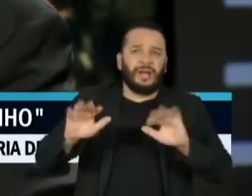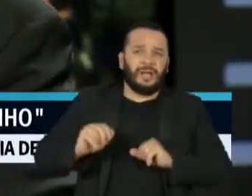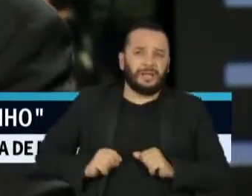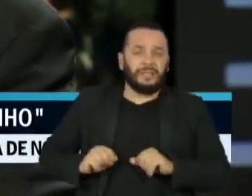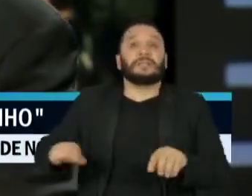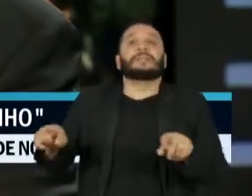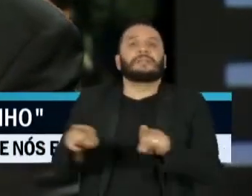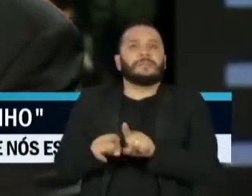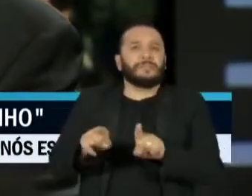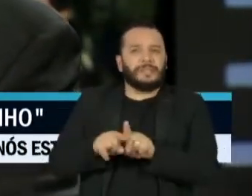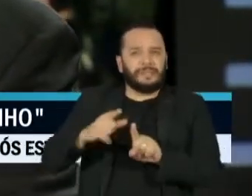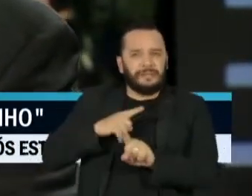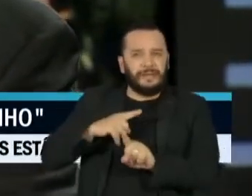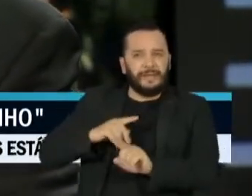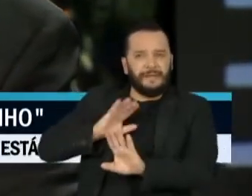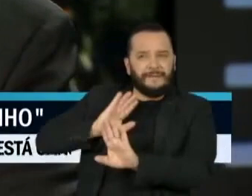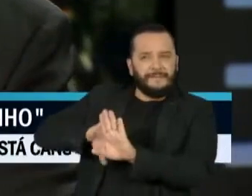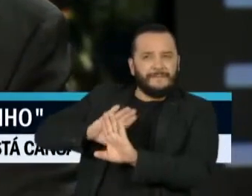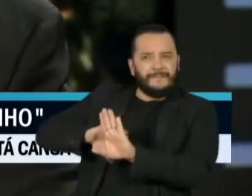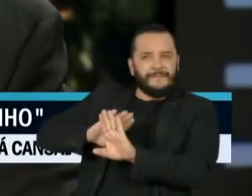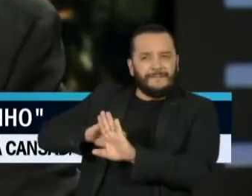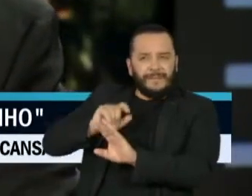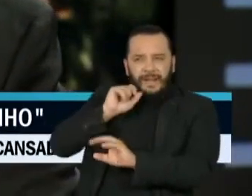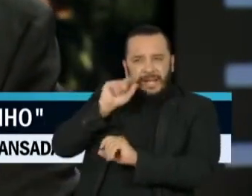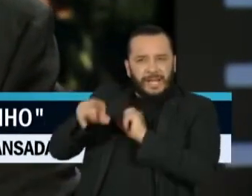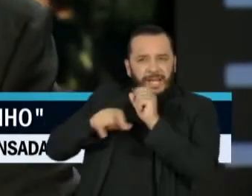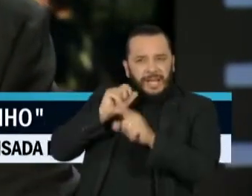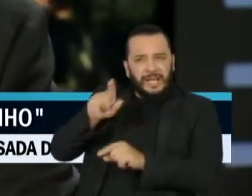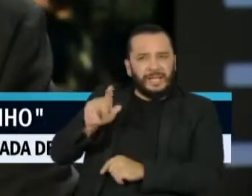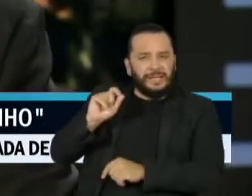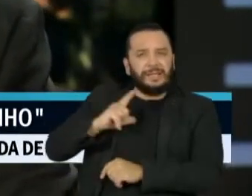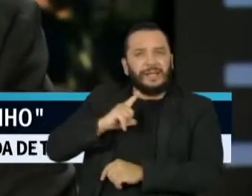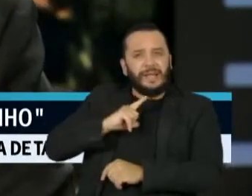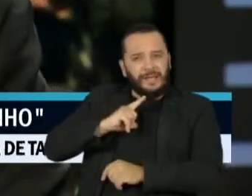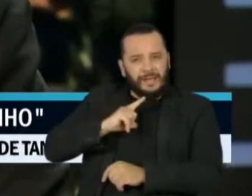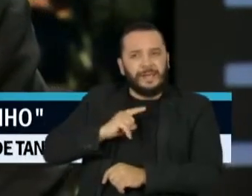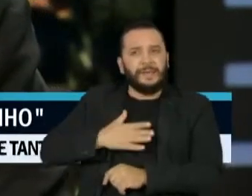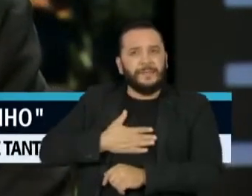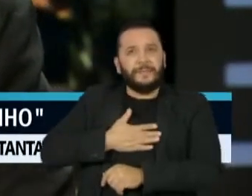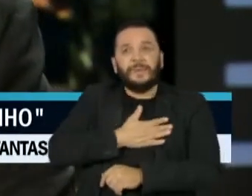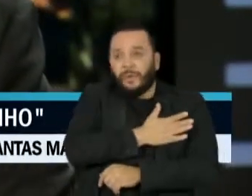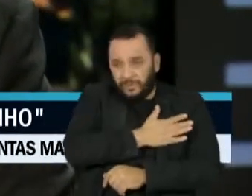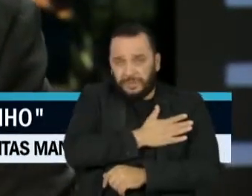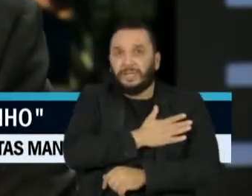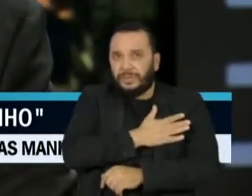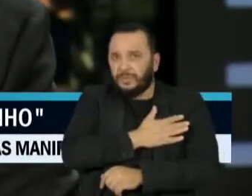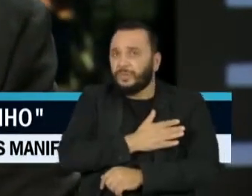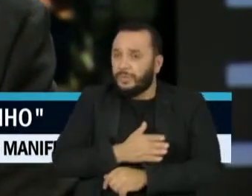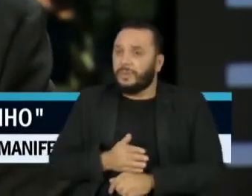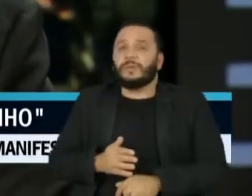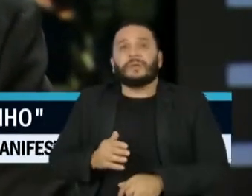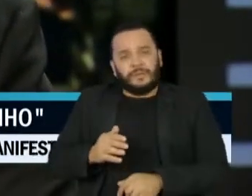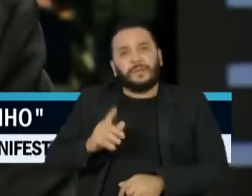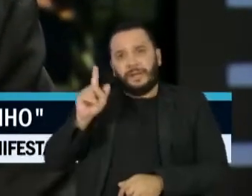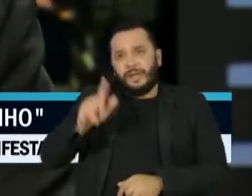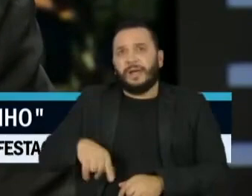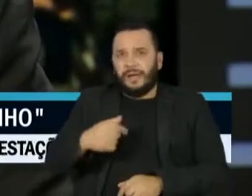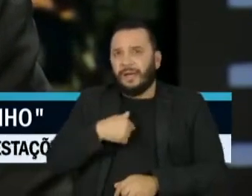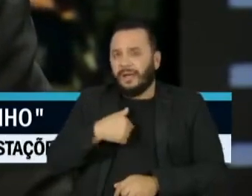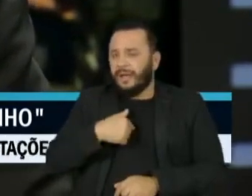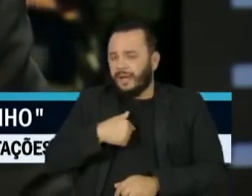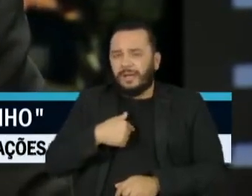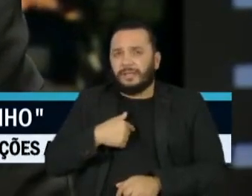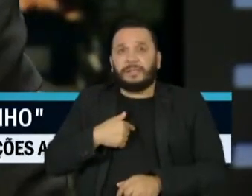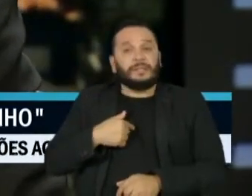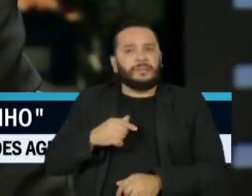a injúria com preconceito, que é o artigo 140, parágrafo 3º do Código Penal, que a pena é a mesma do racismo, é de 1 a 3 anos, e se